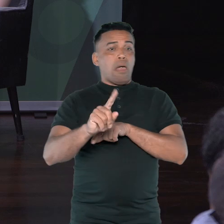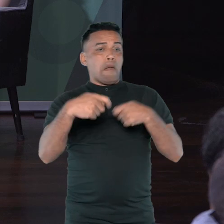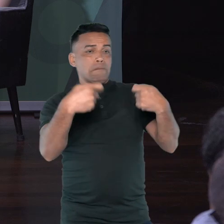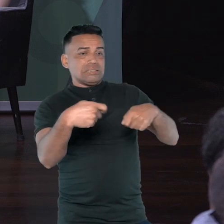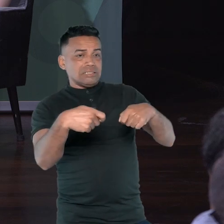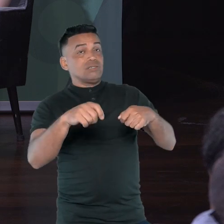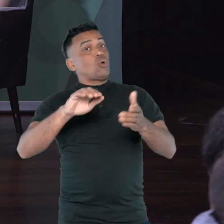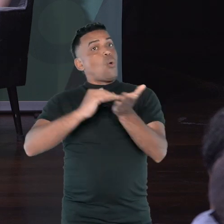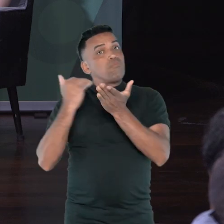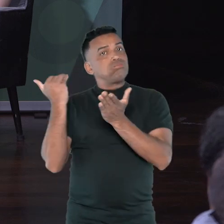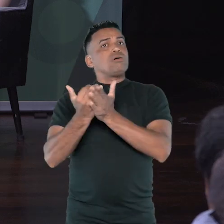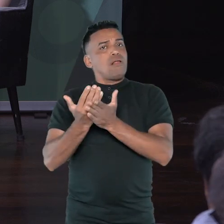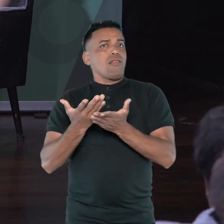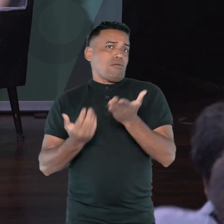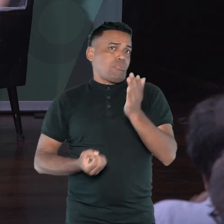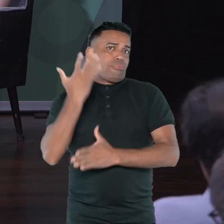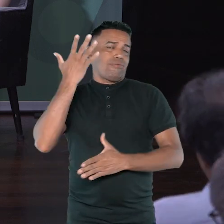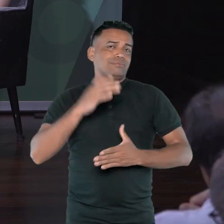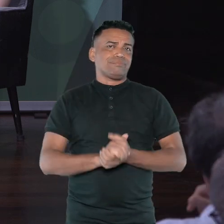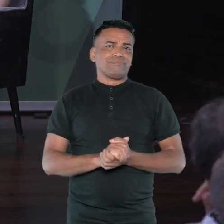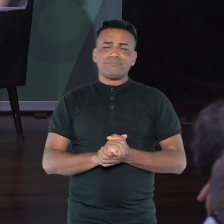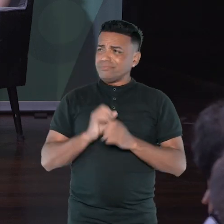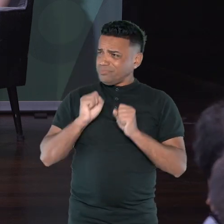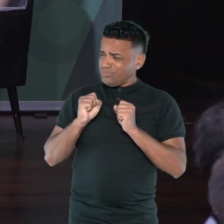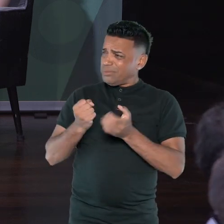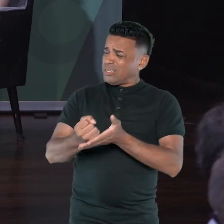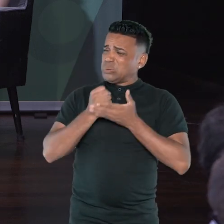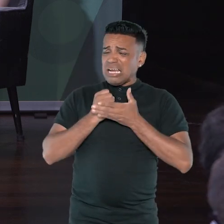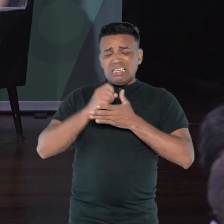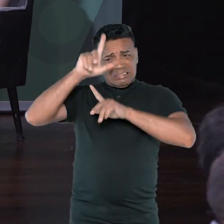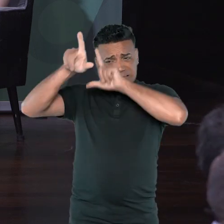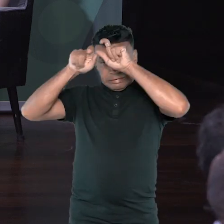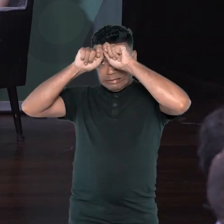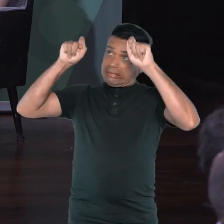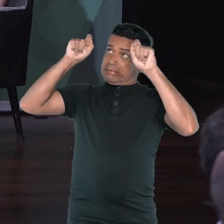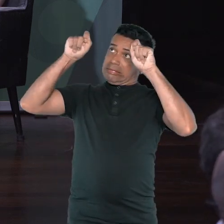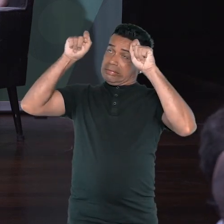nem consequente. Você pode me ajudar a tirar o nó que deu na minha cabeça?